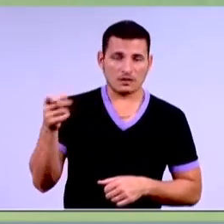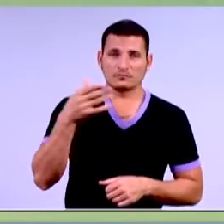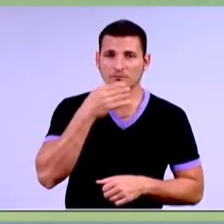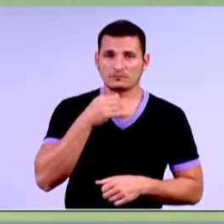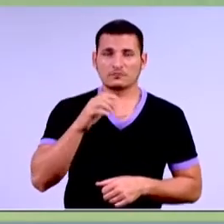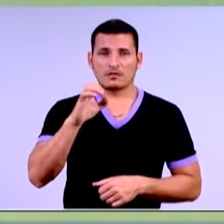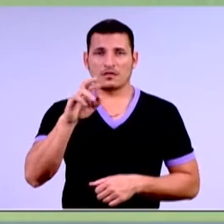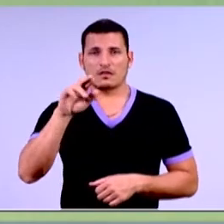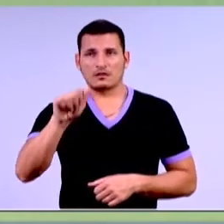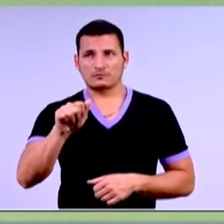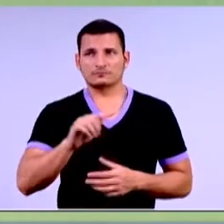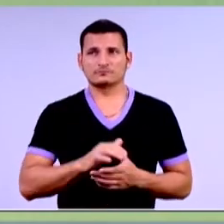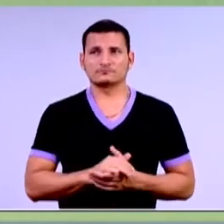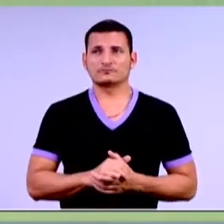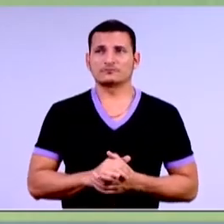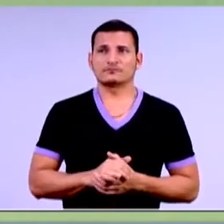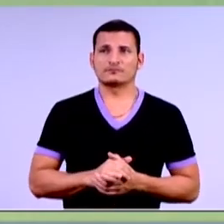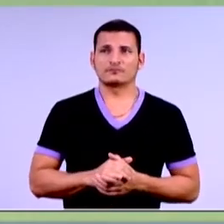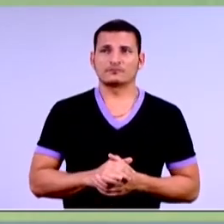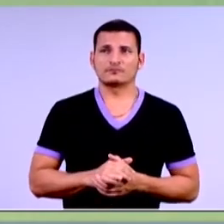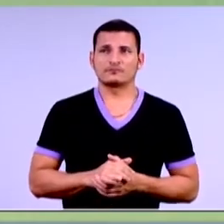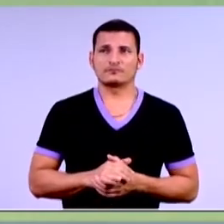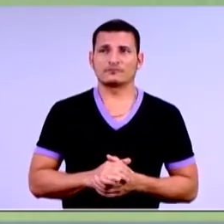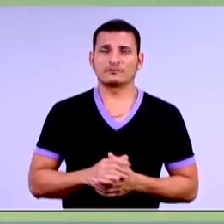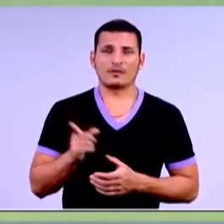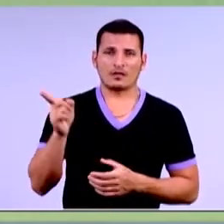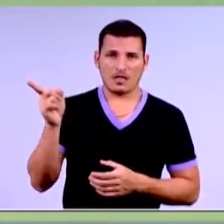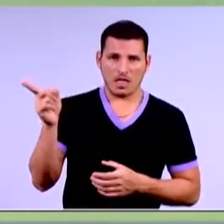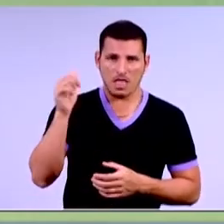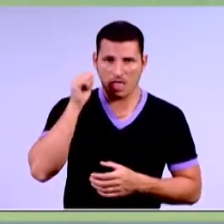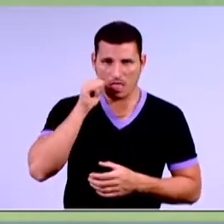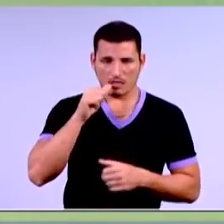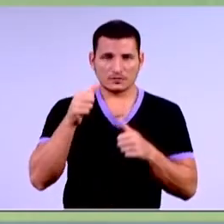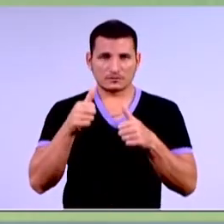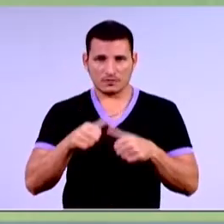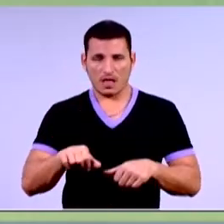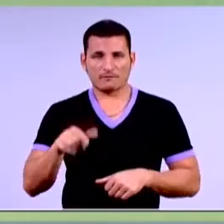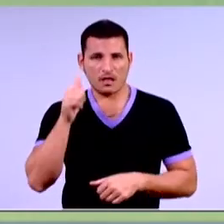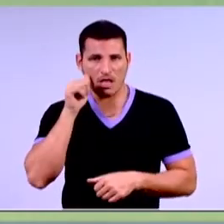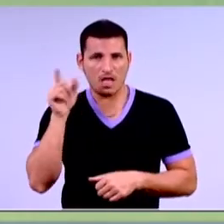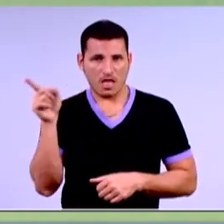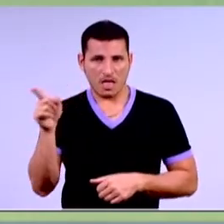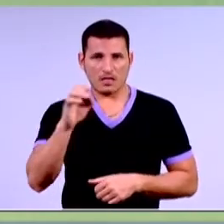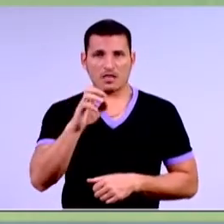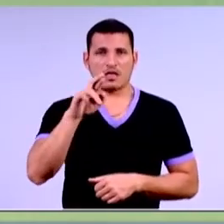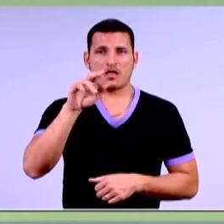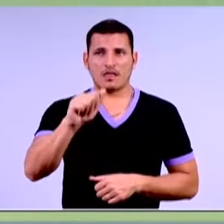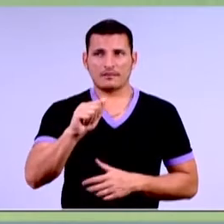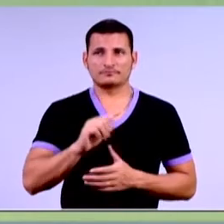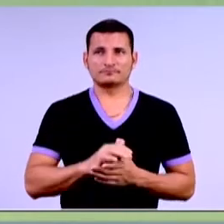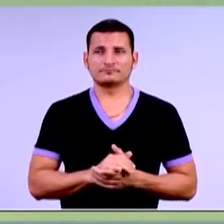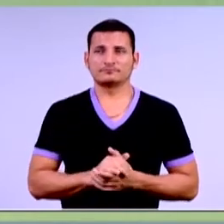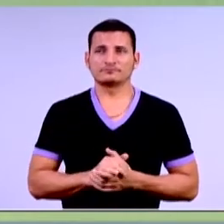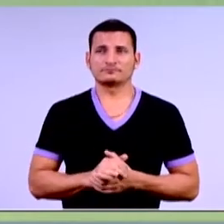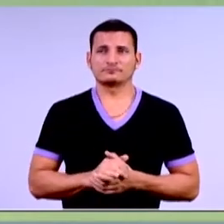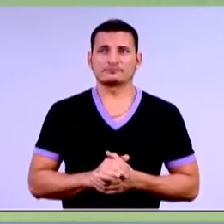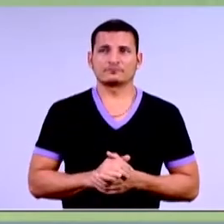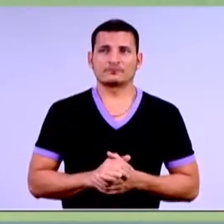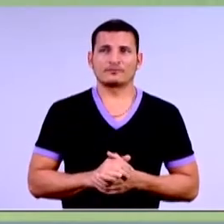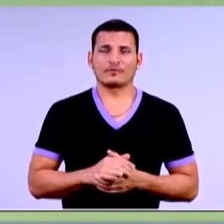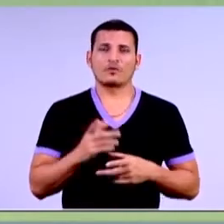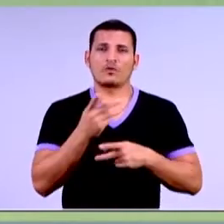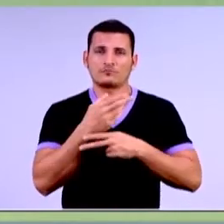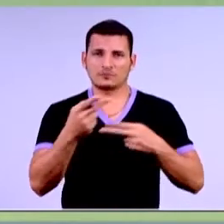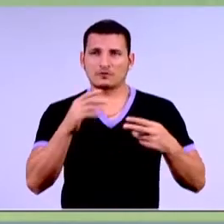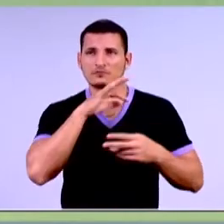she was ela estava ela era e thwala ele ou ela para objetos e animais